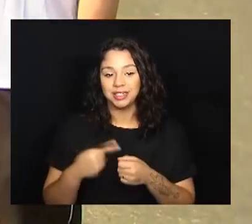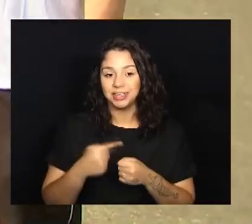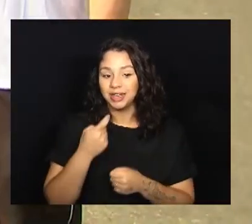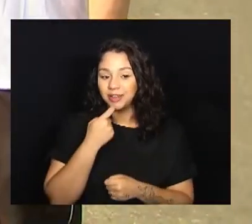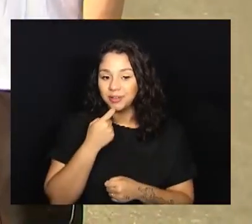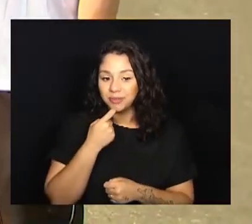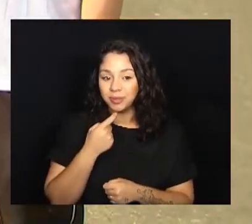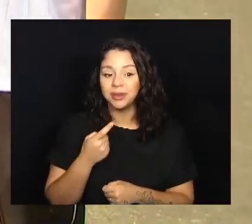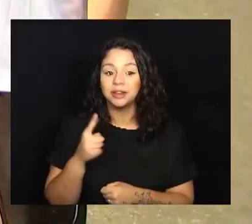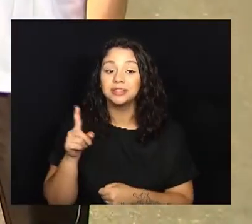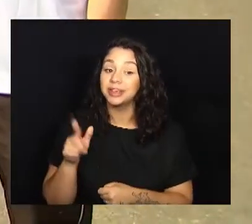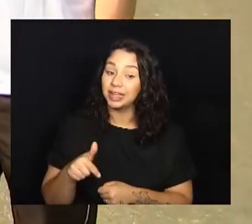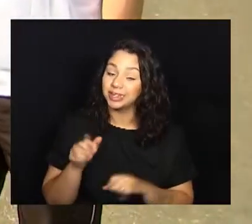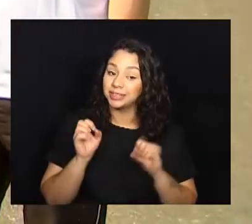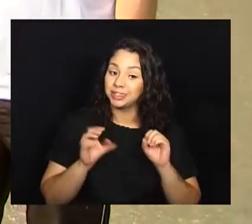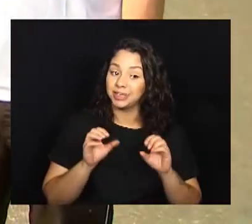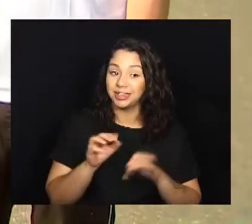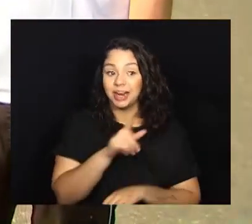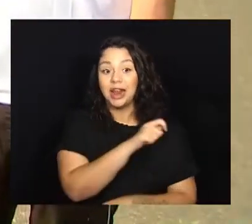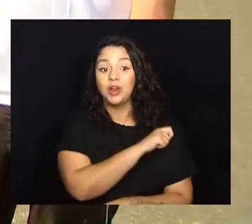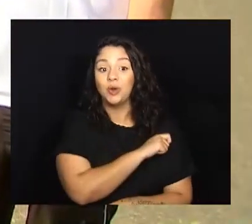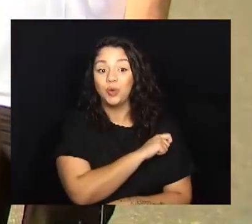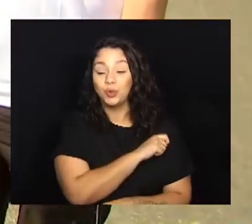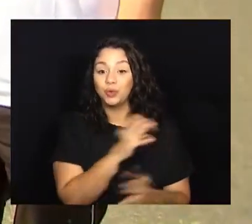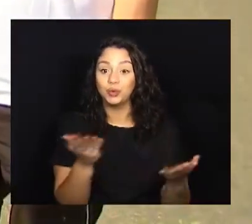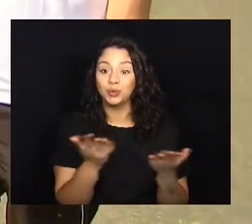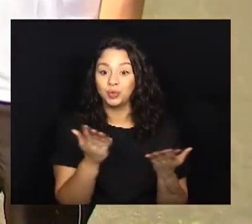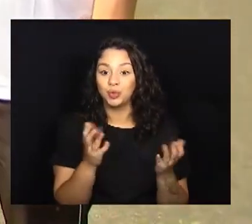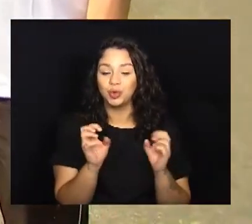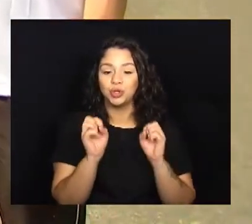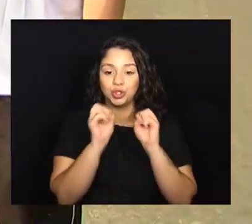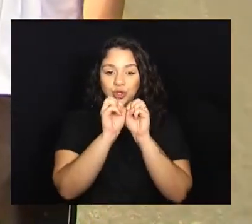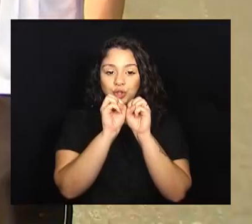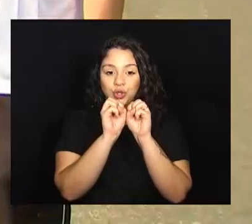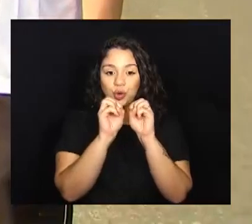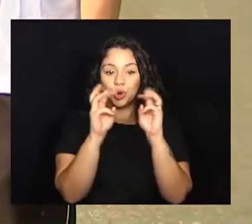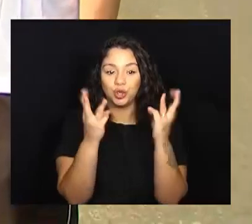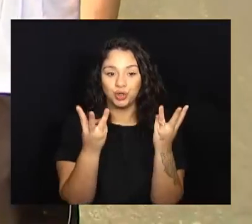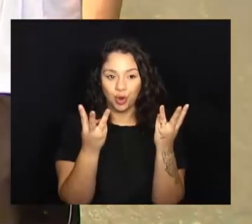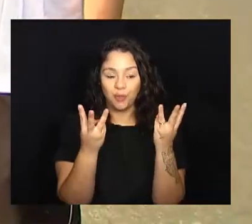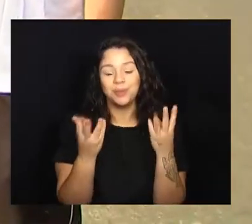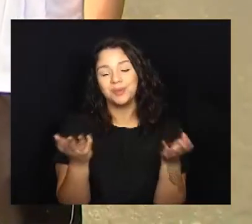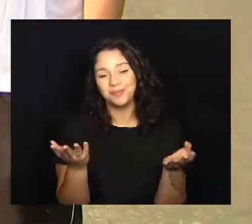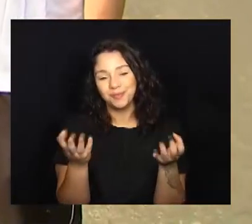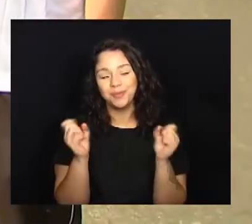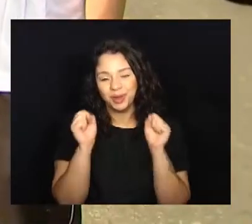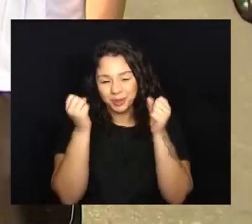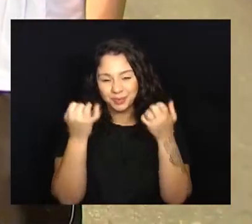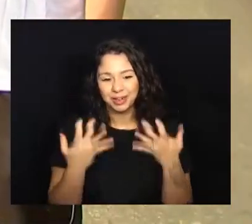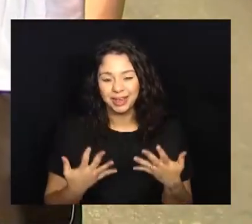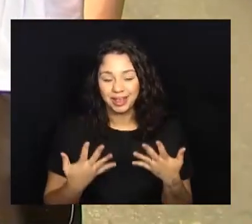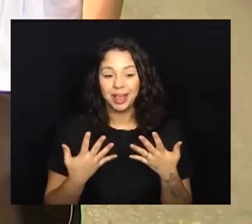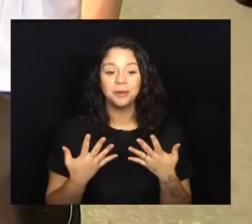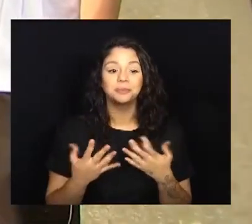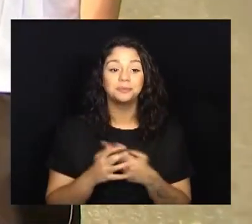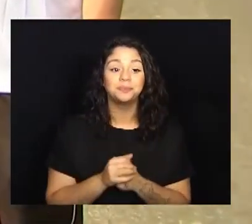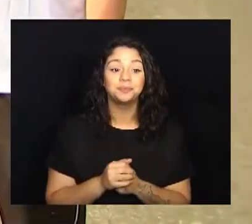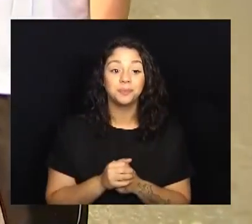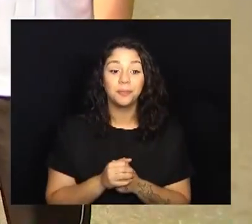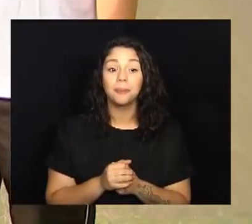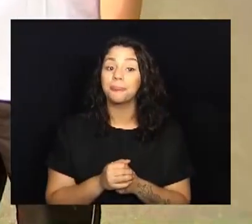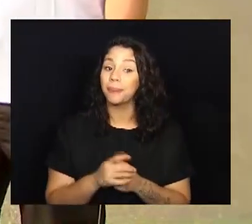os alunos hoje no workshop para poder fazer a apresentação. Sérgio, como que está sendo lidar com essa